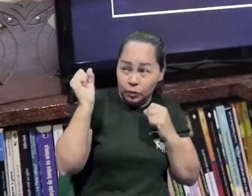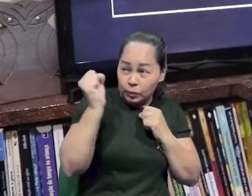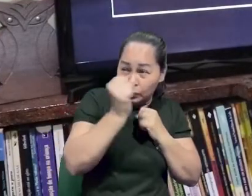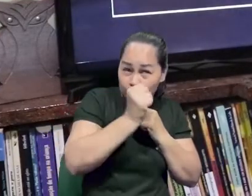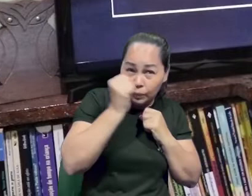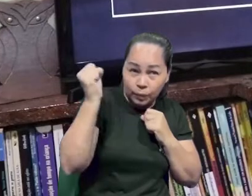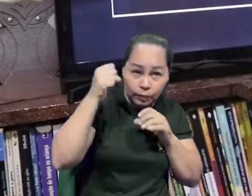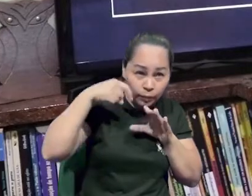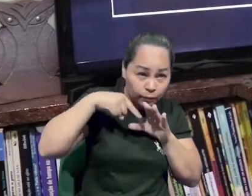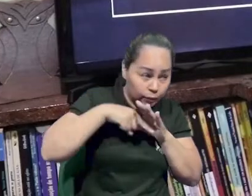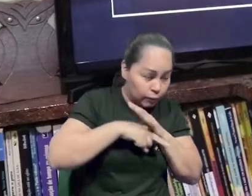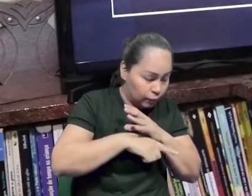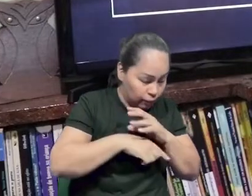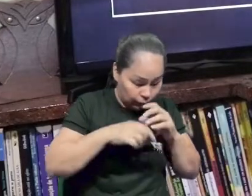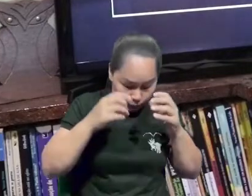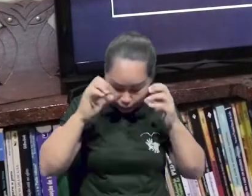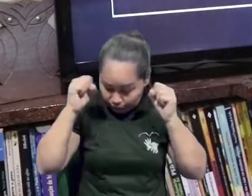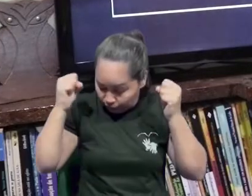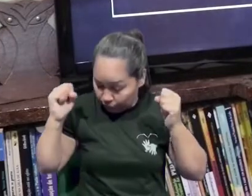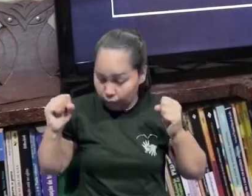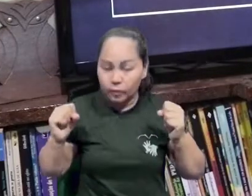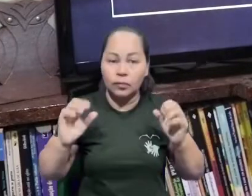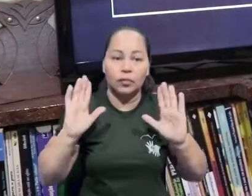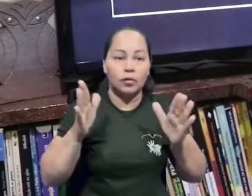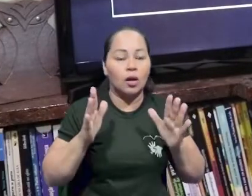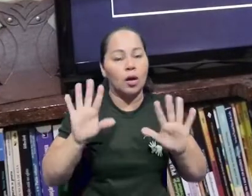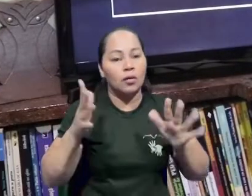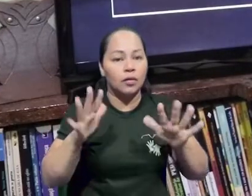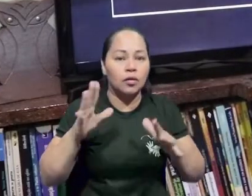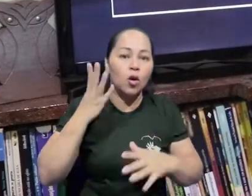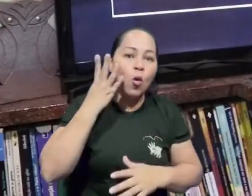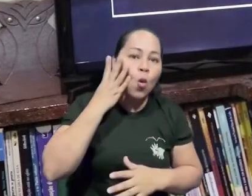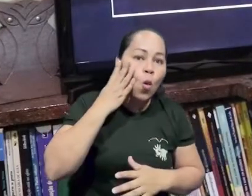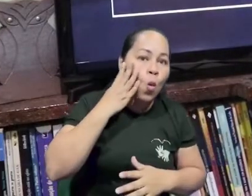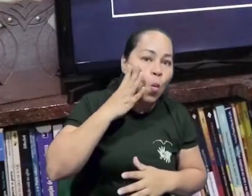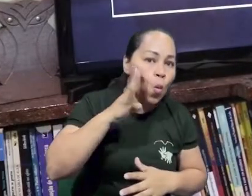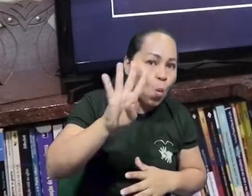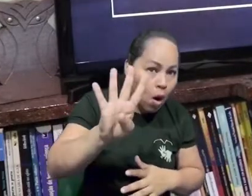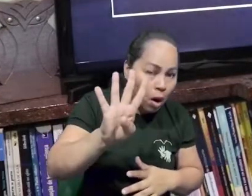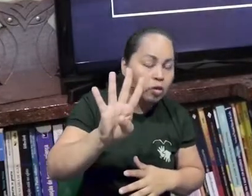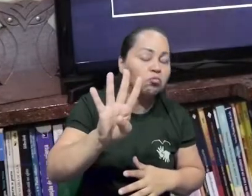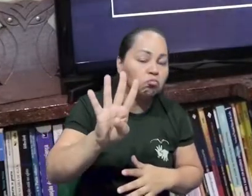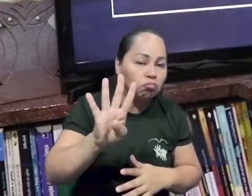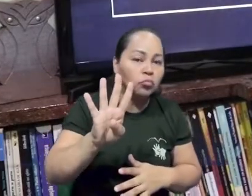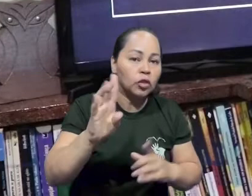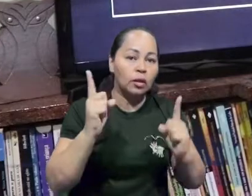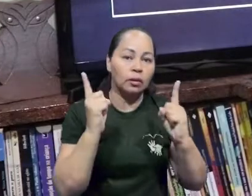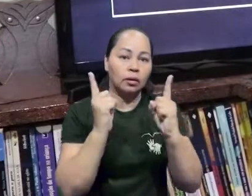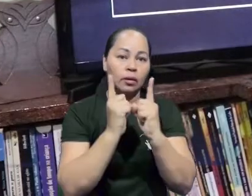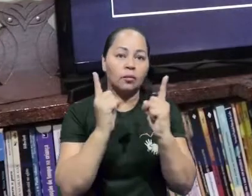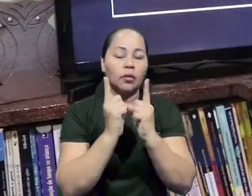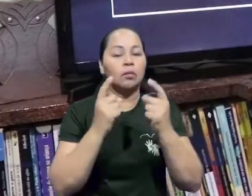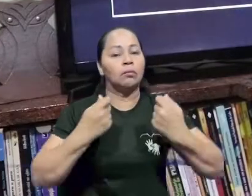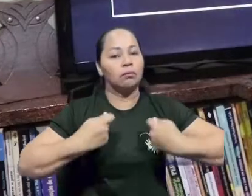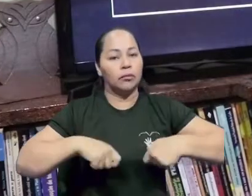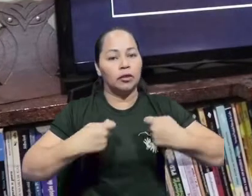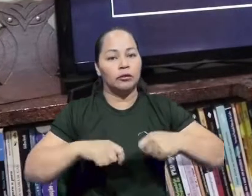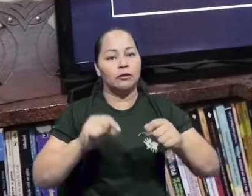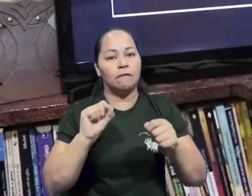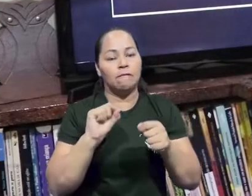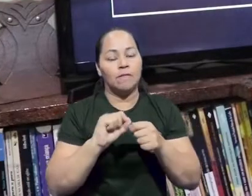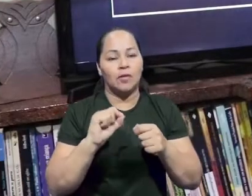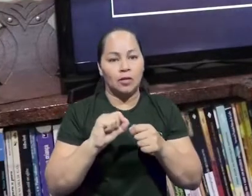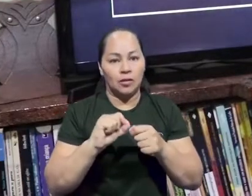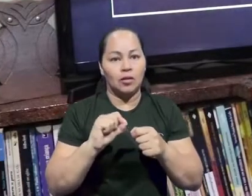intelectual severa, eu faço essa avaliação aí em até 4 atendimentos, tá? Então, a avaliação